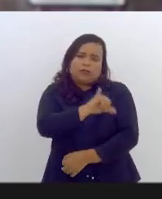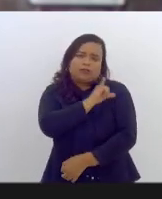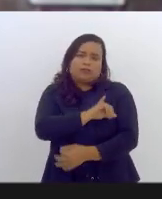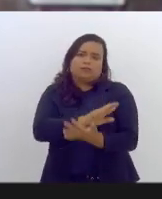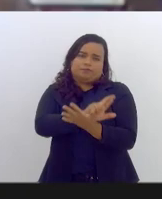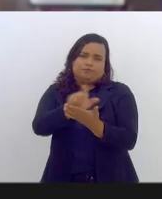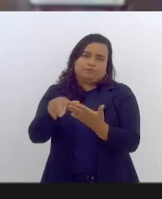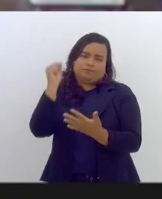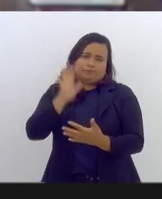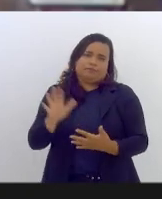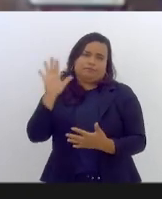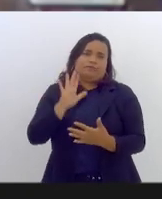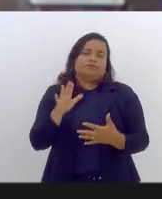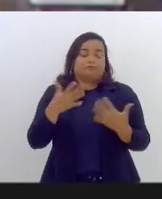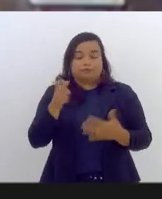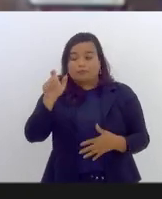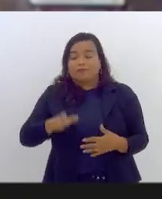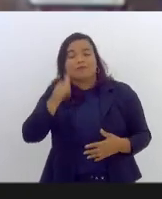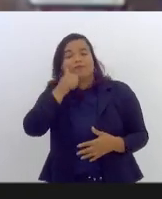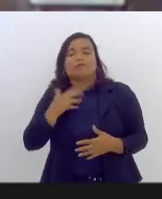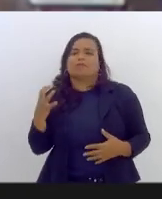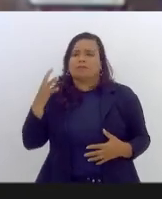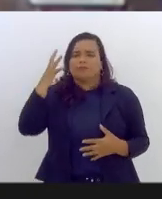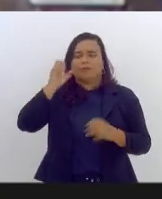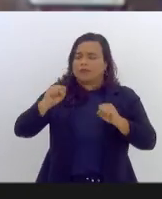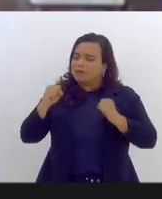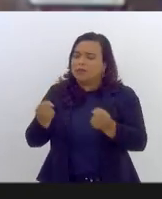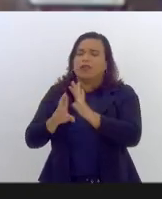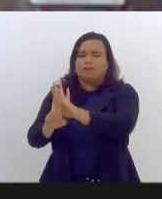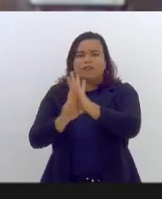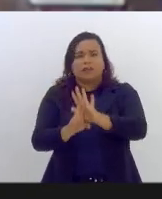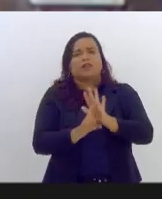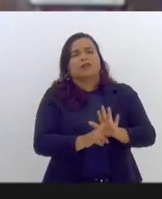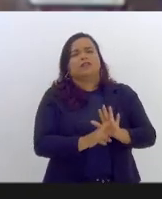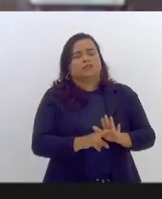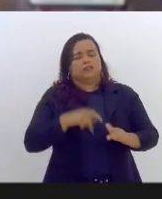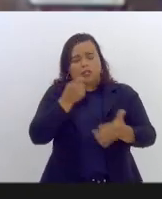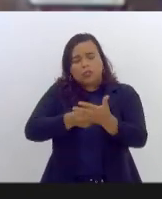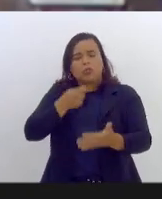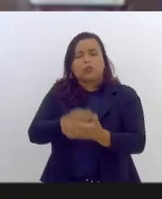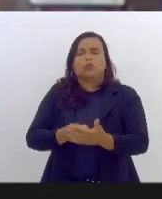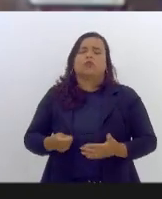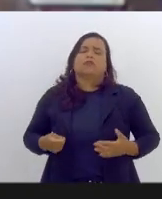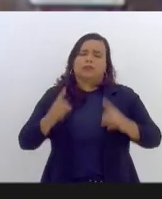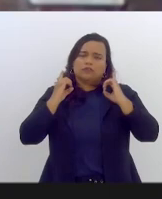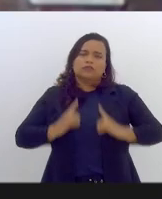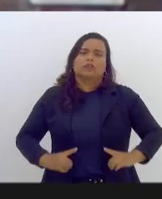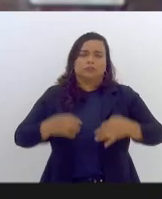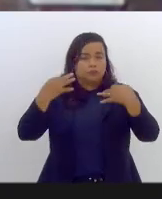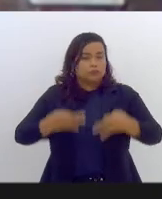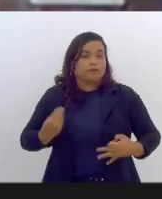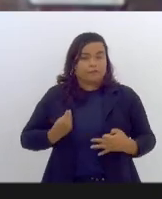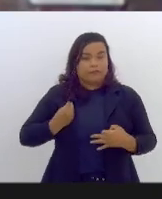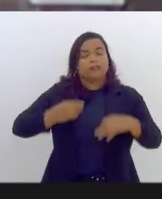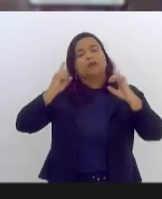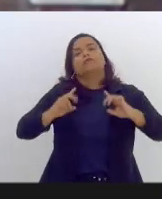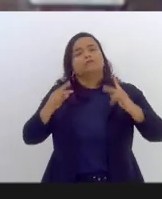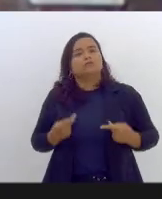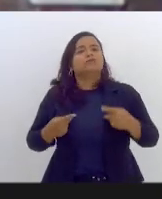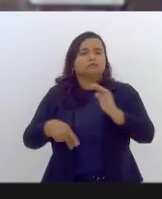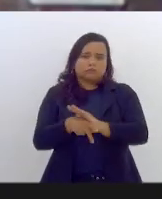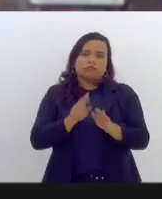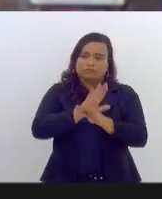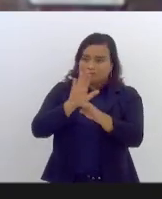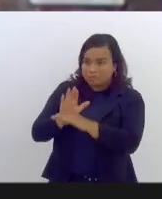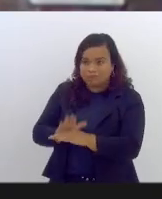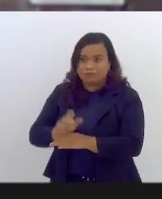em todos os lados, em todos os vértices da luta por dignidade, por justiça, pela vida, por direitos humanos.